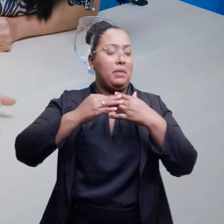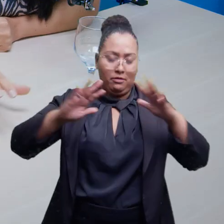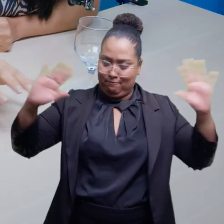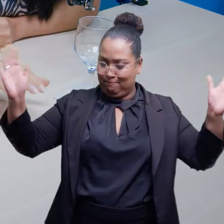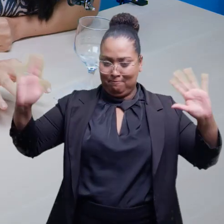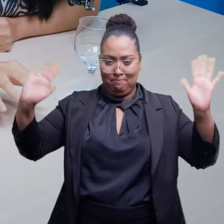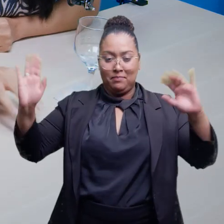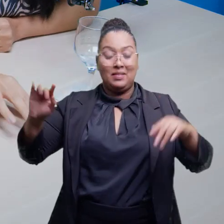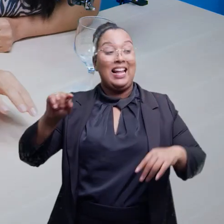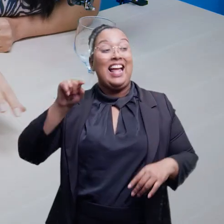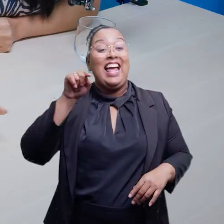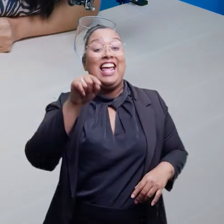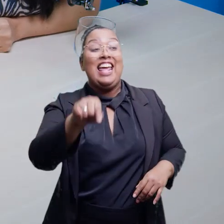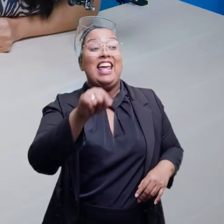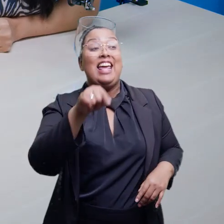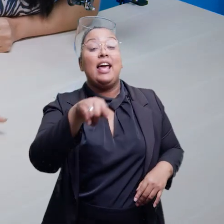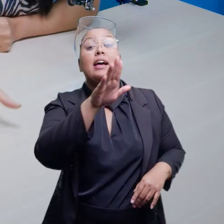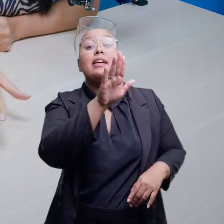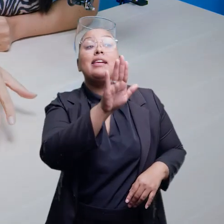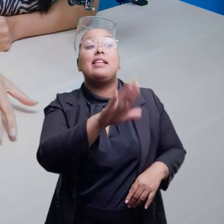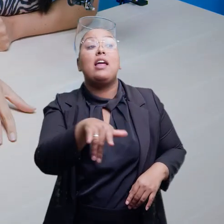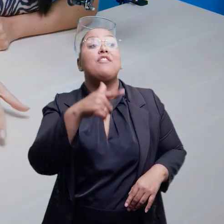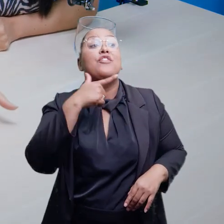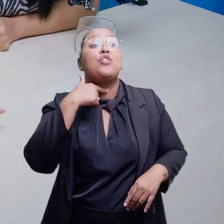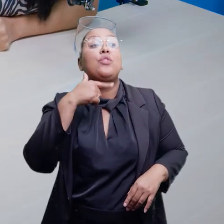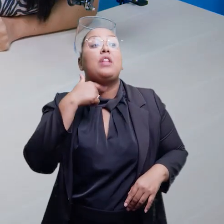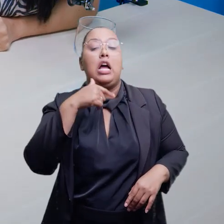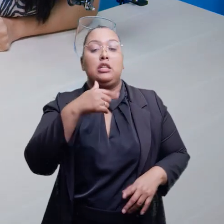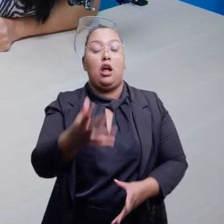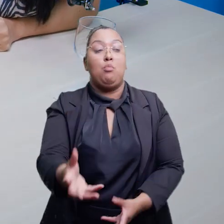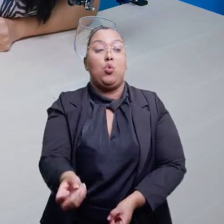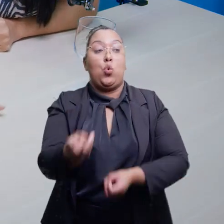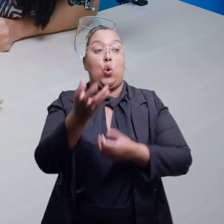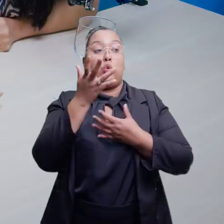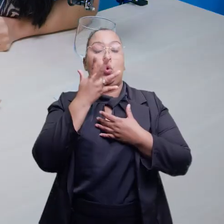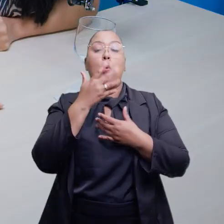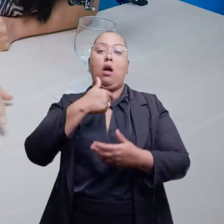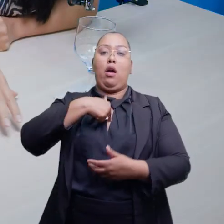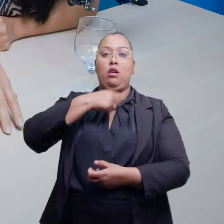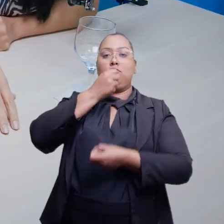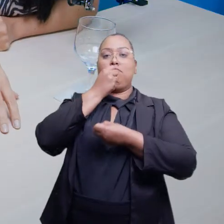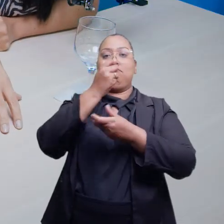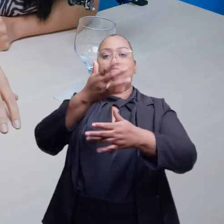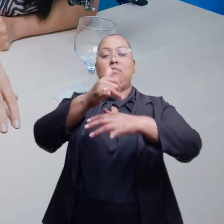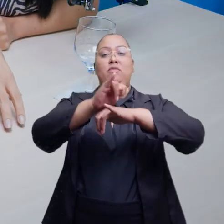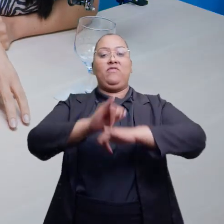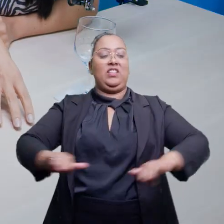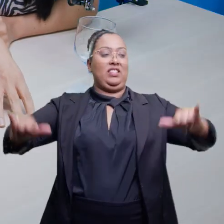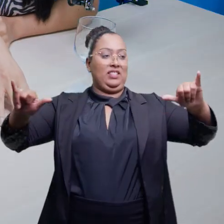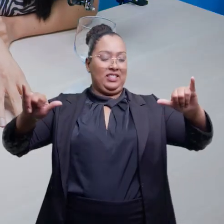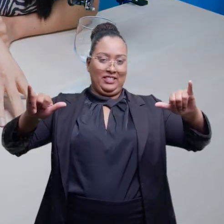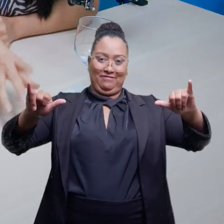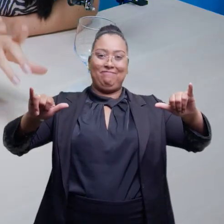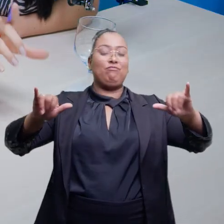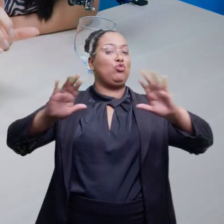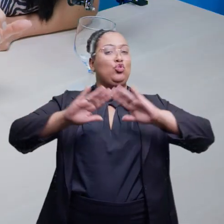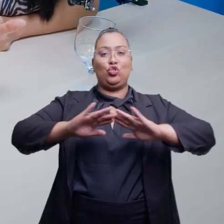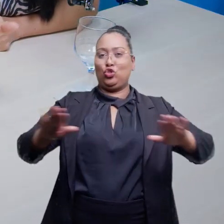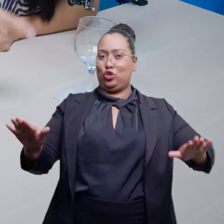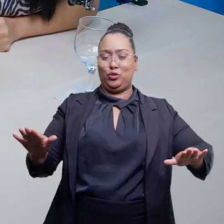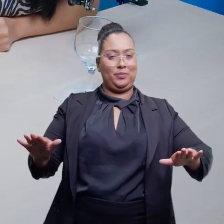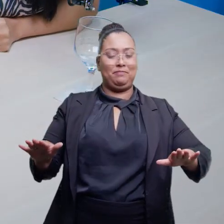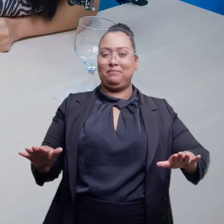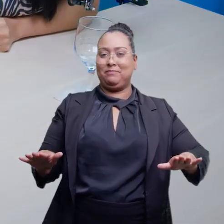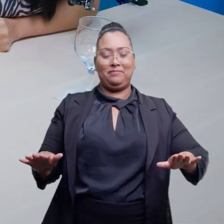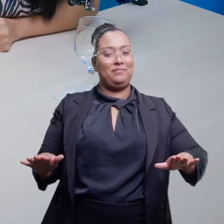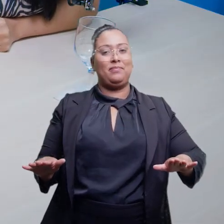estou manifestando processualmente o desejo dessa criança, que às vezes vai ser inclusive,